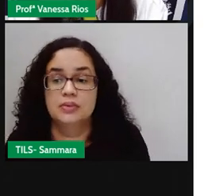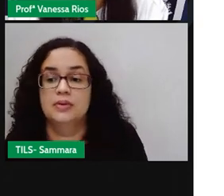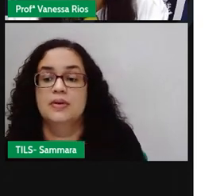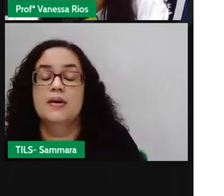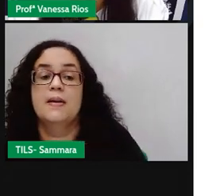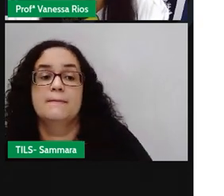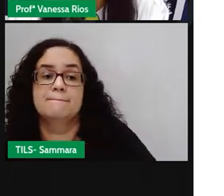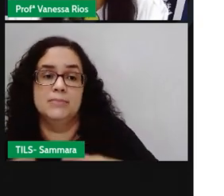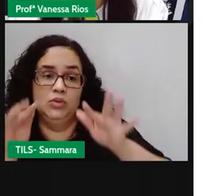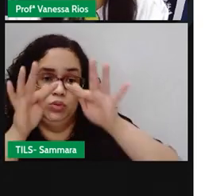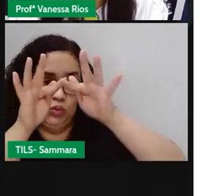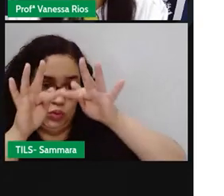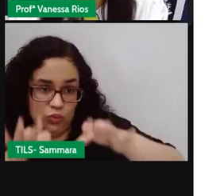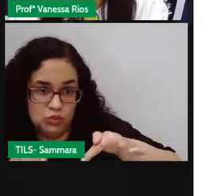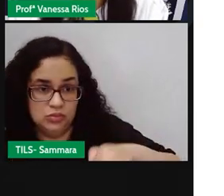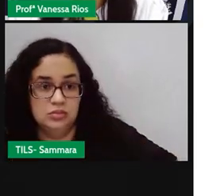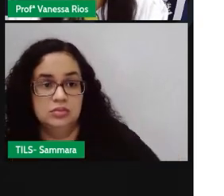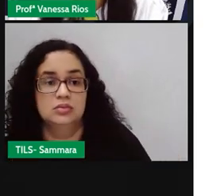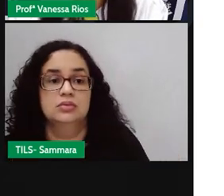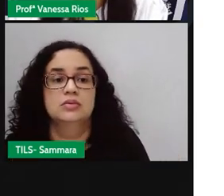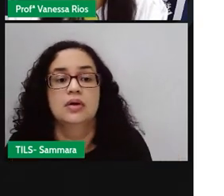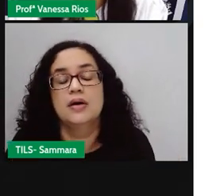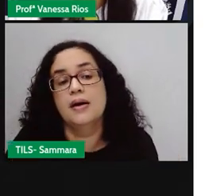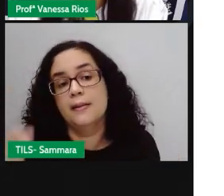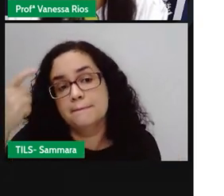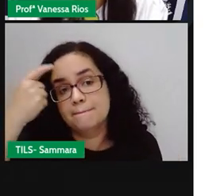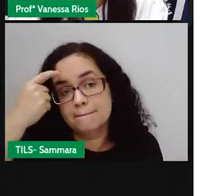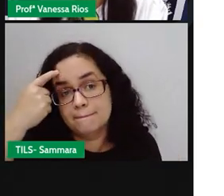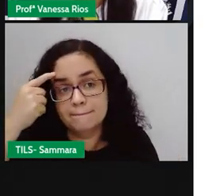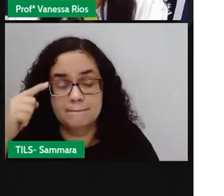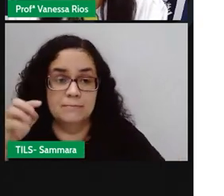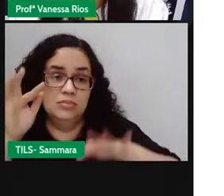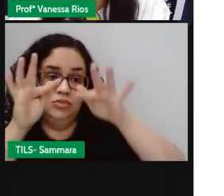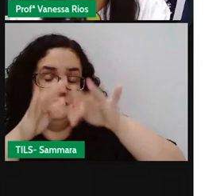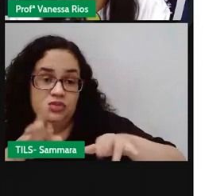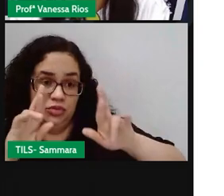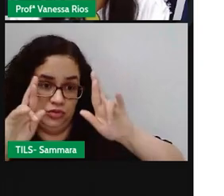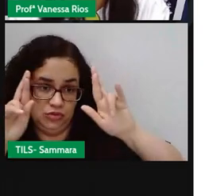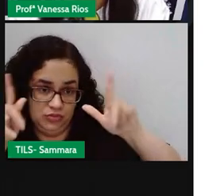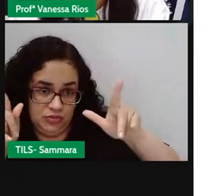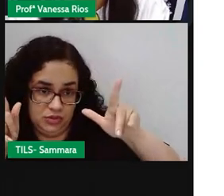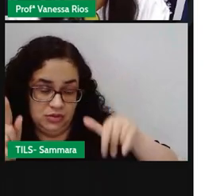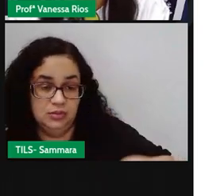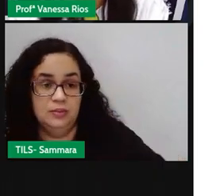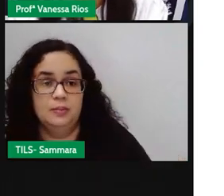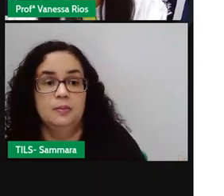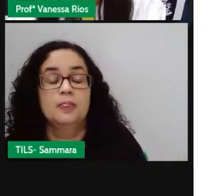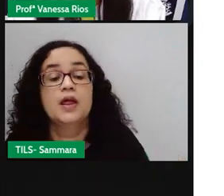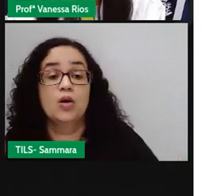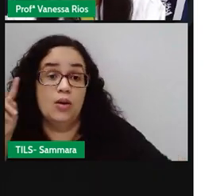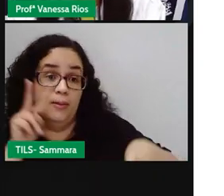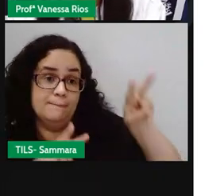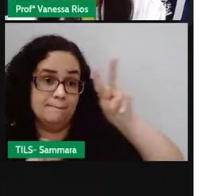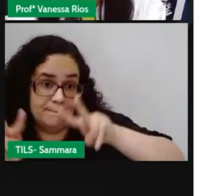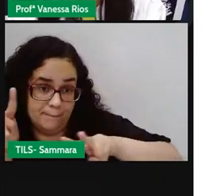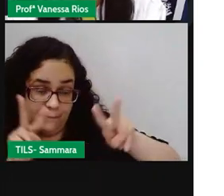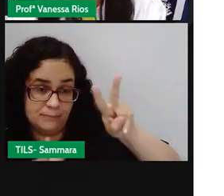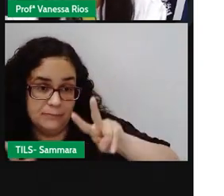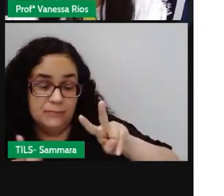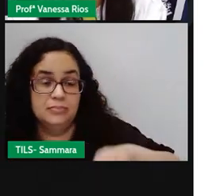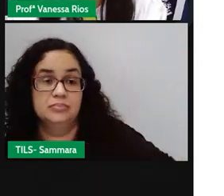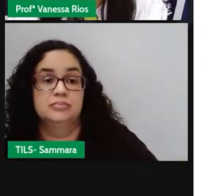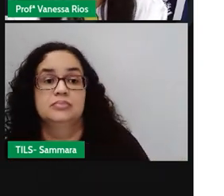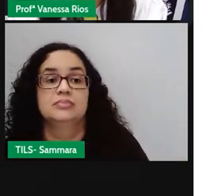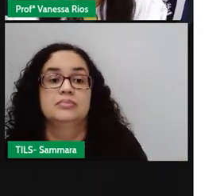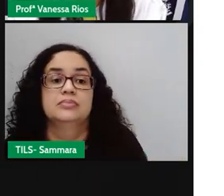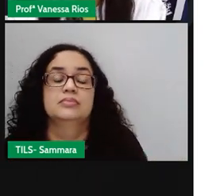quando chegar no final dela, você vai pensar num final diferente. Então, observem só, né? A